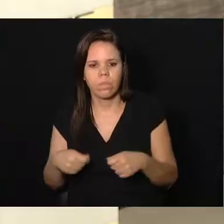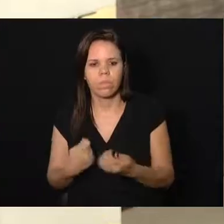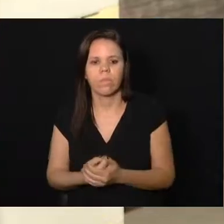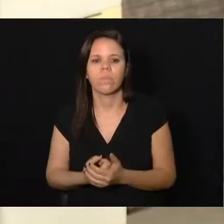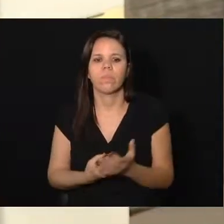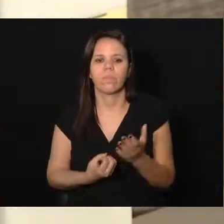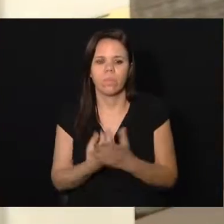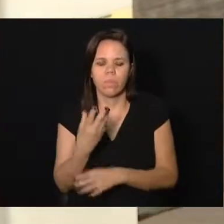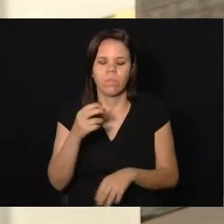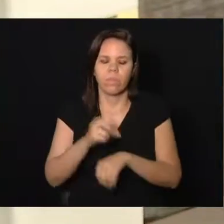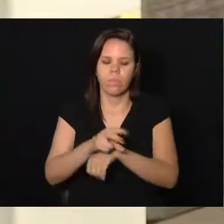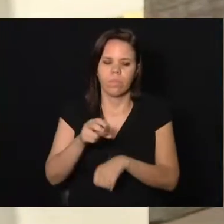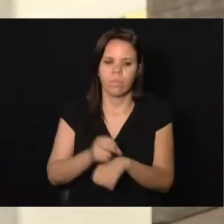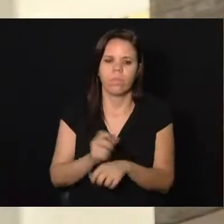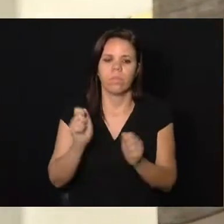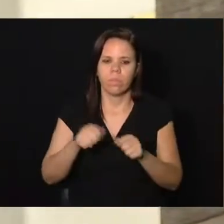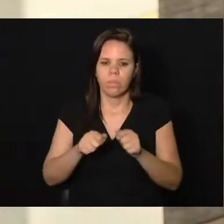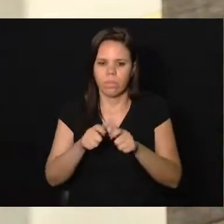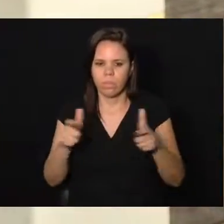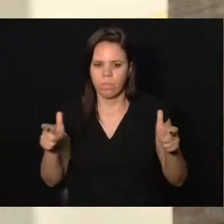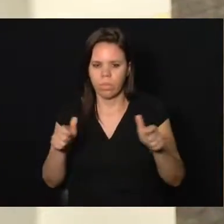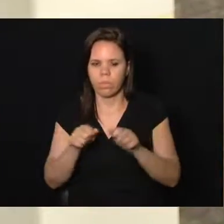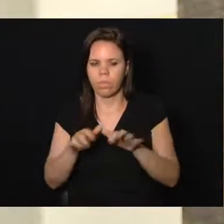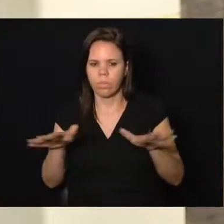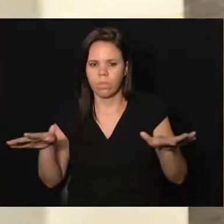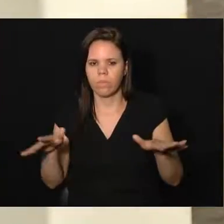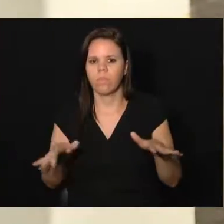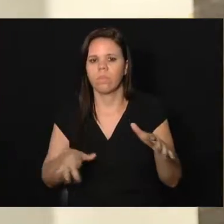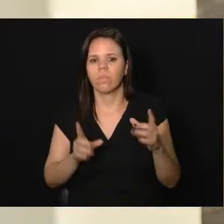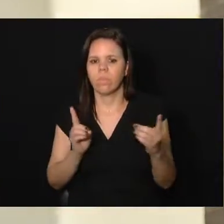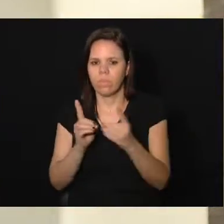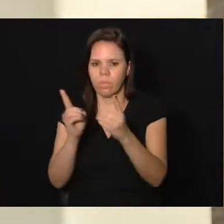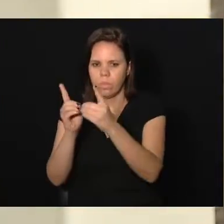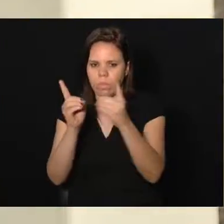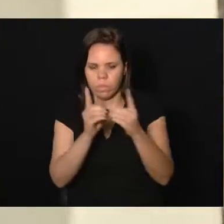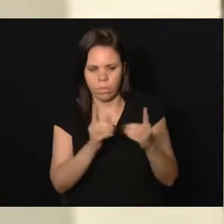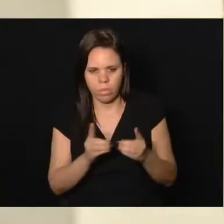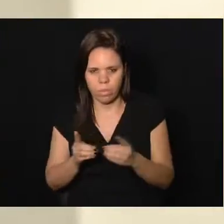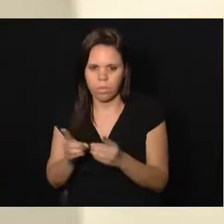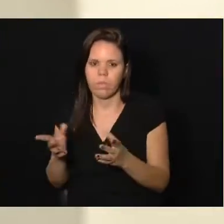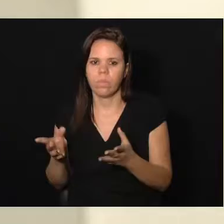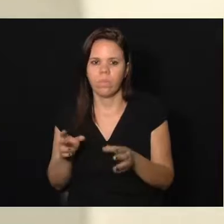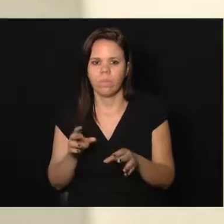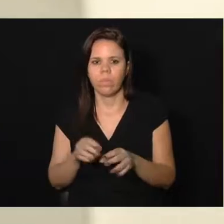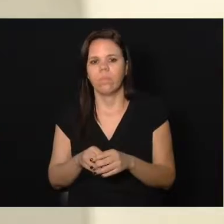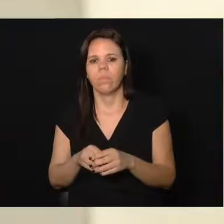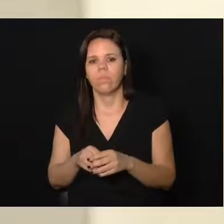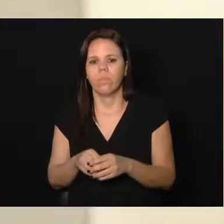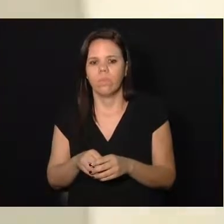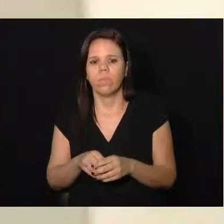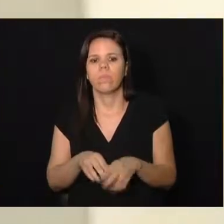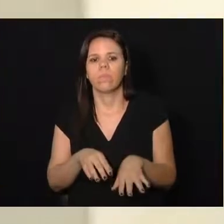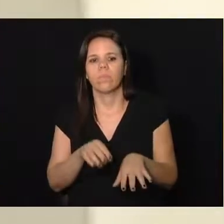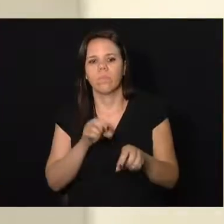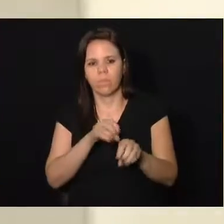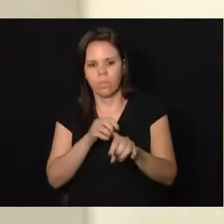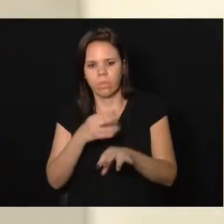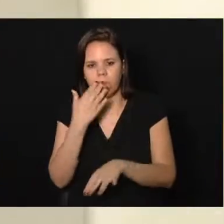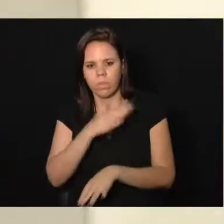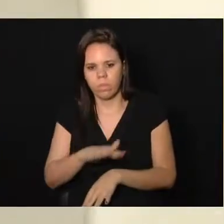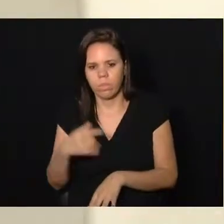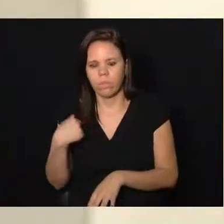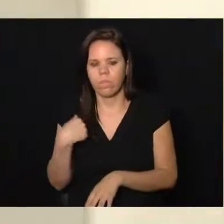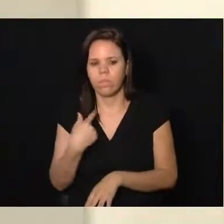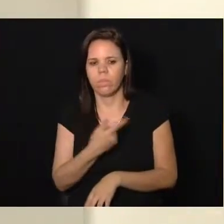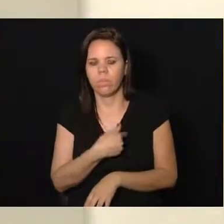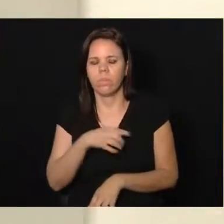cargos para você poder ampliar os serviços de atendimento da educação infantil na nossa cidade. A gente